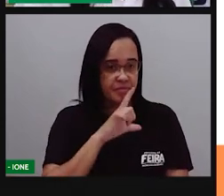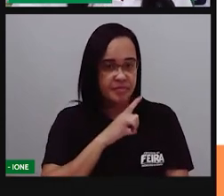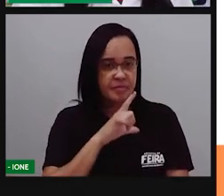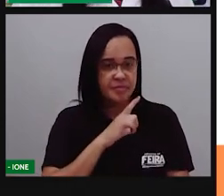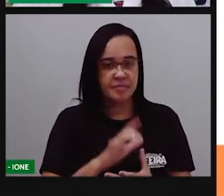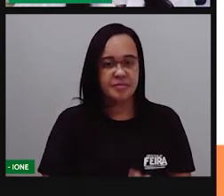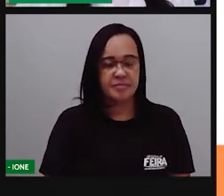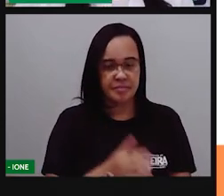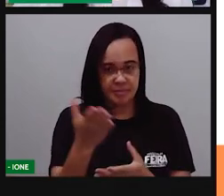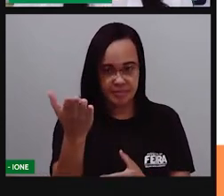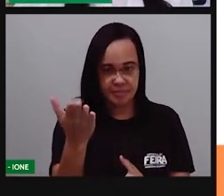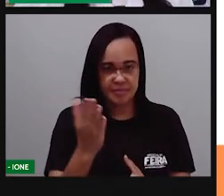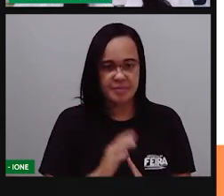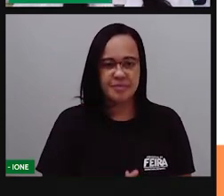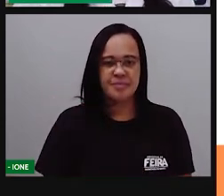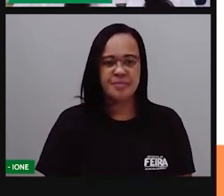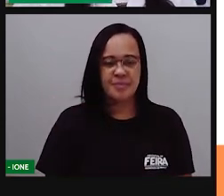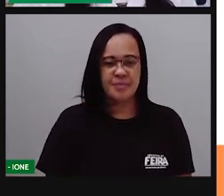G1